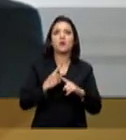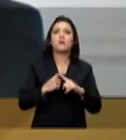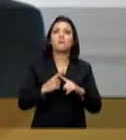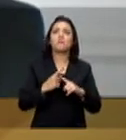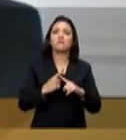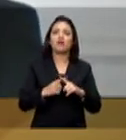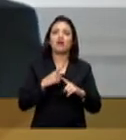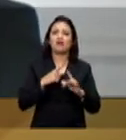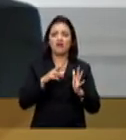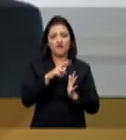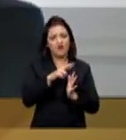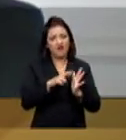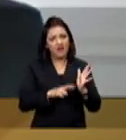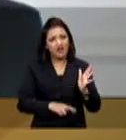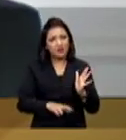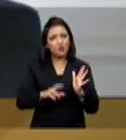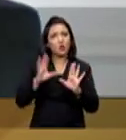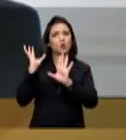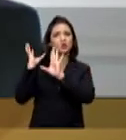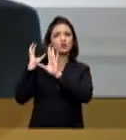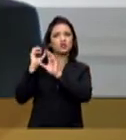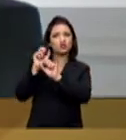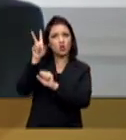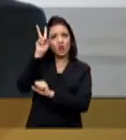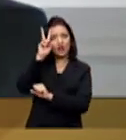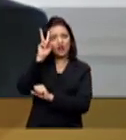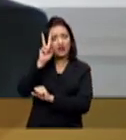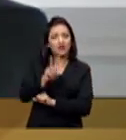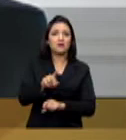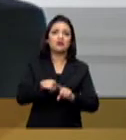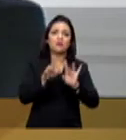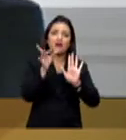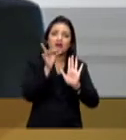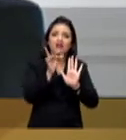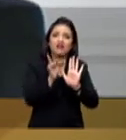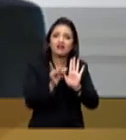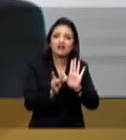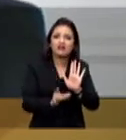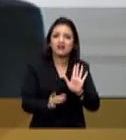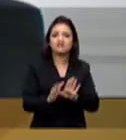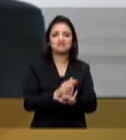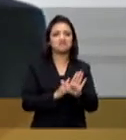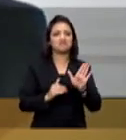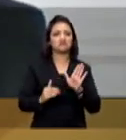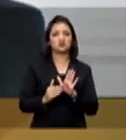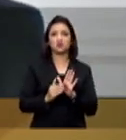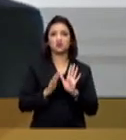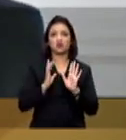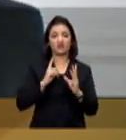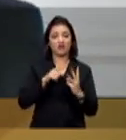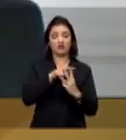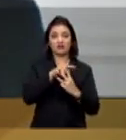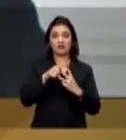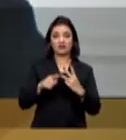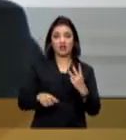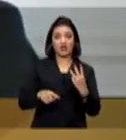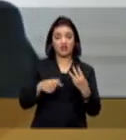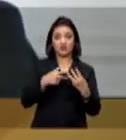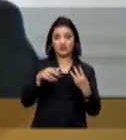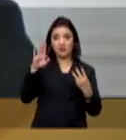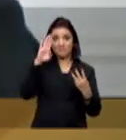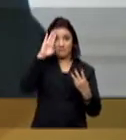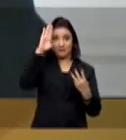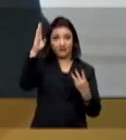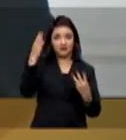só relatório histórico da questão, e por tratar os 3 pontos importantes